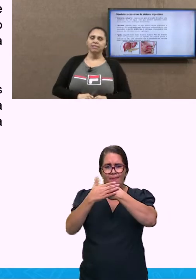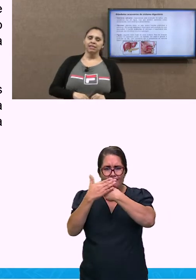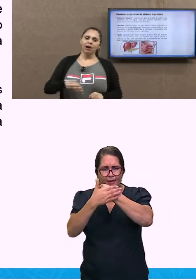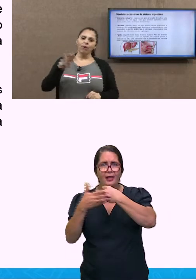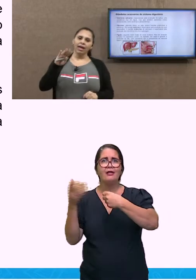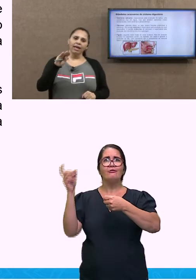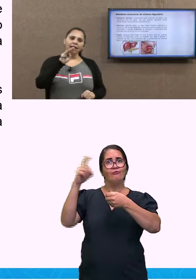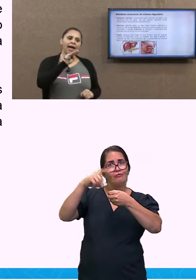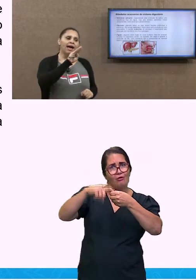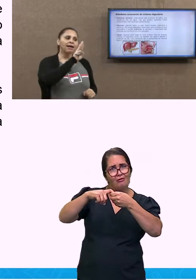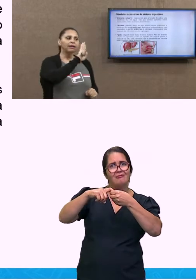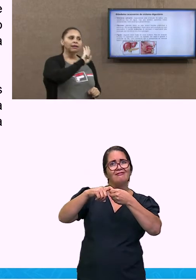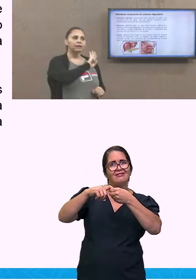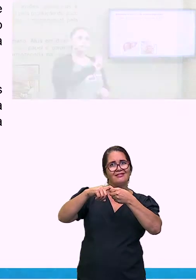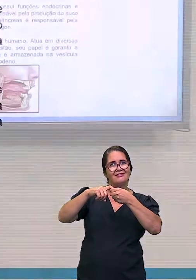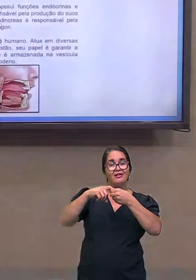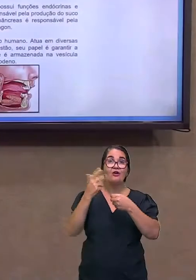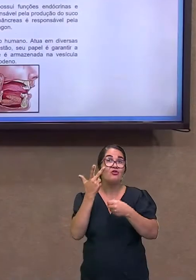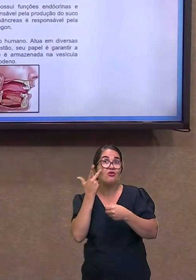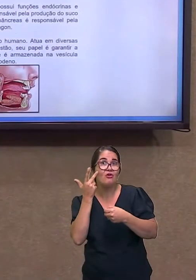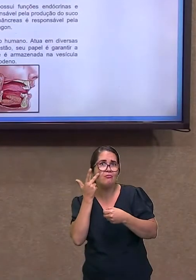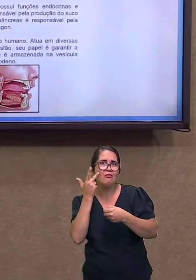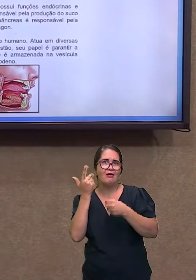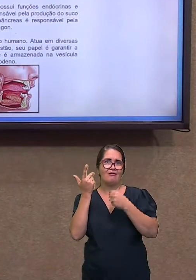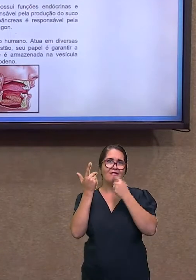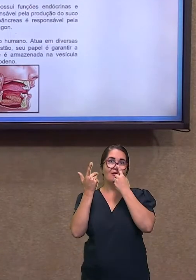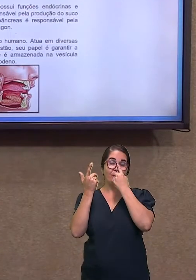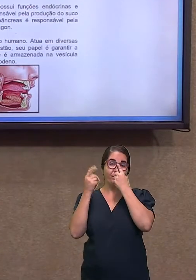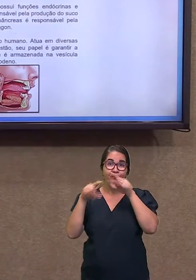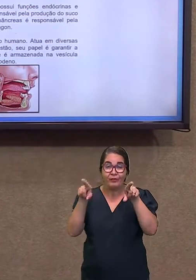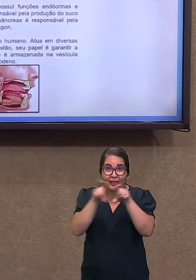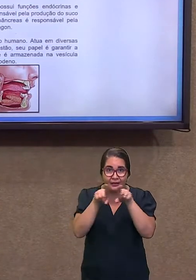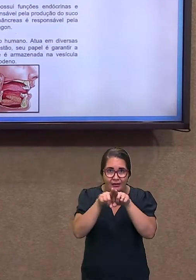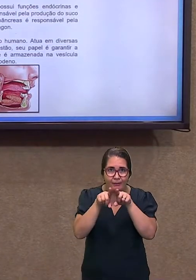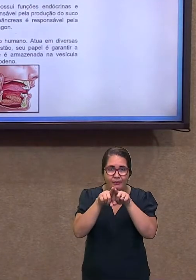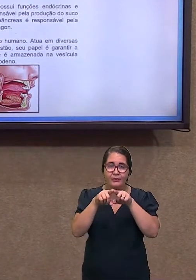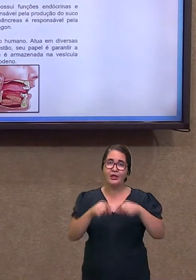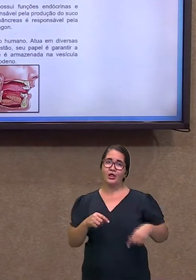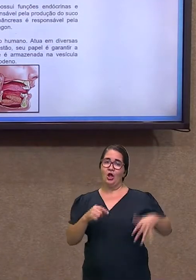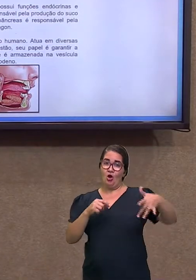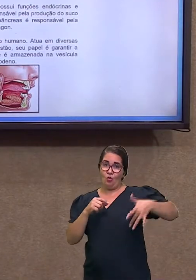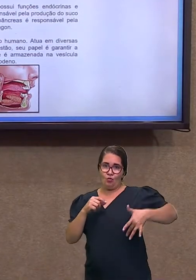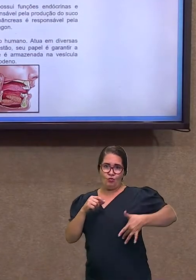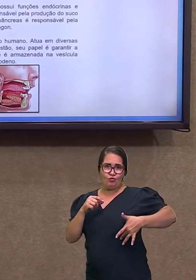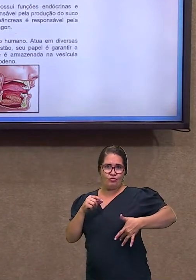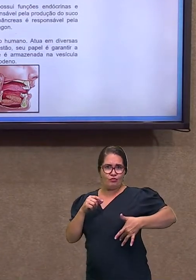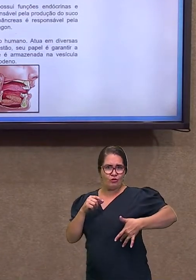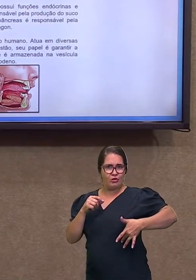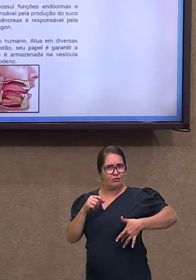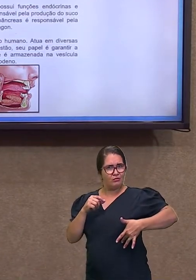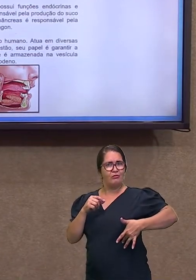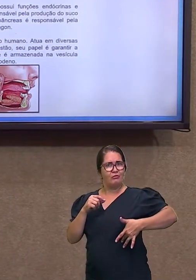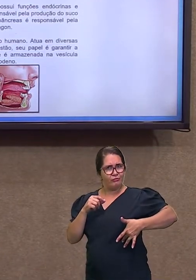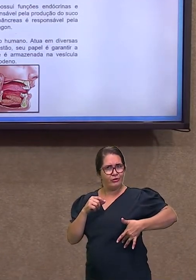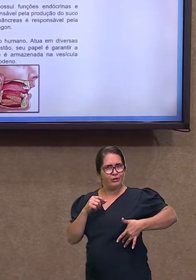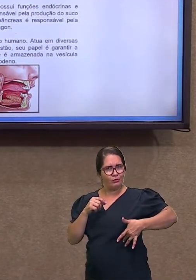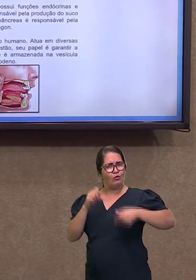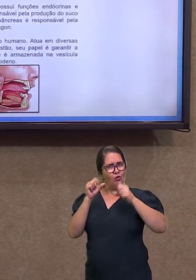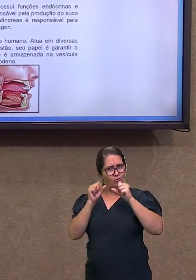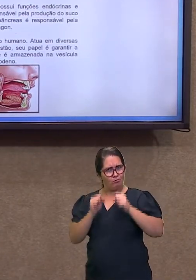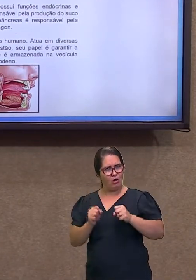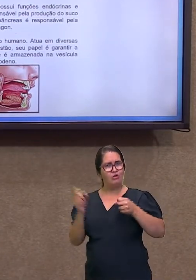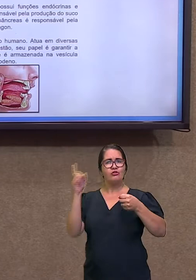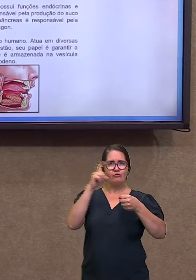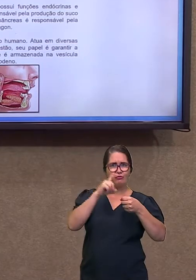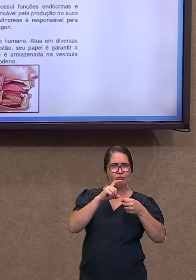quando você tem alguém lá esperando um órgão, né, para doação, você fala assim, mas ele